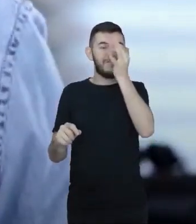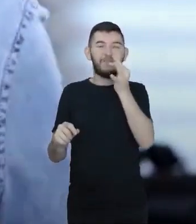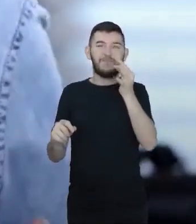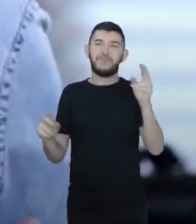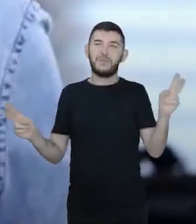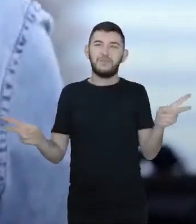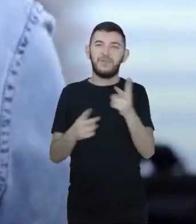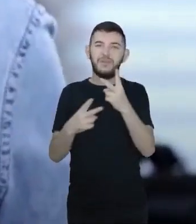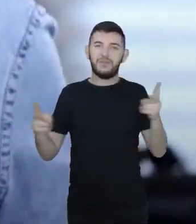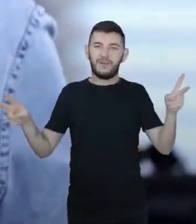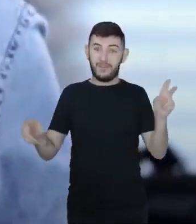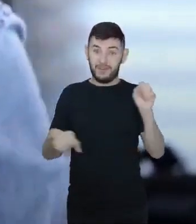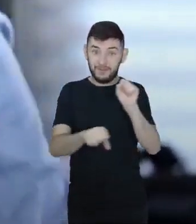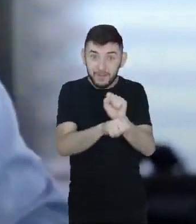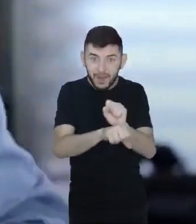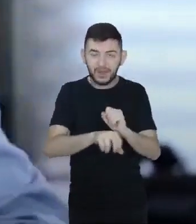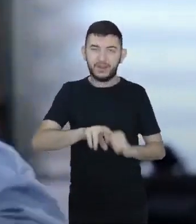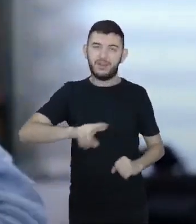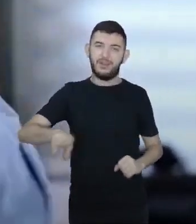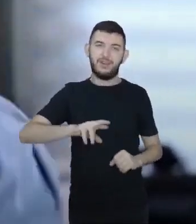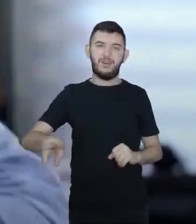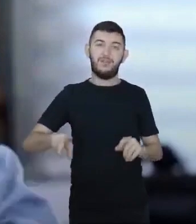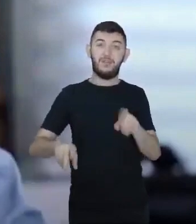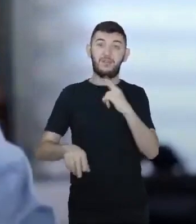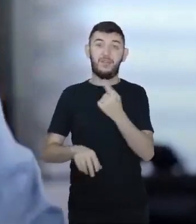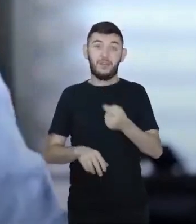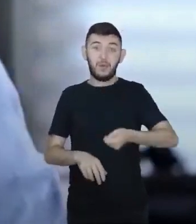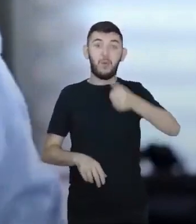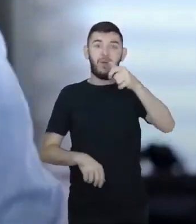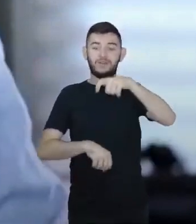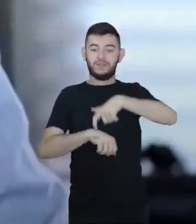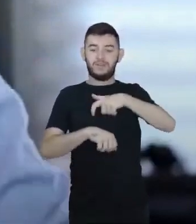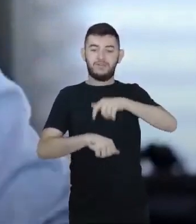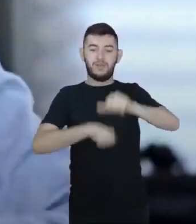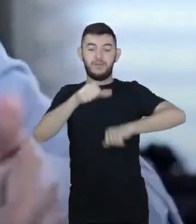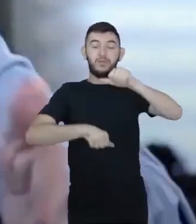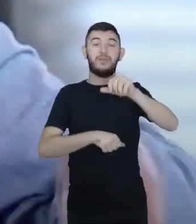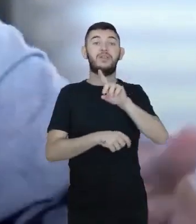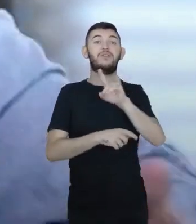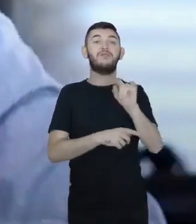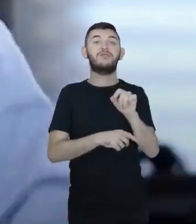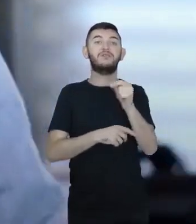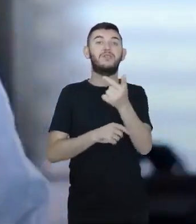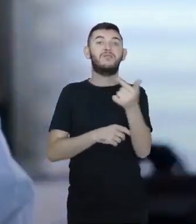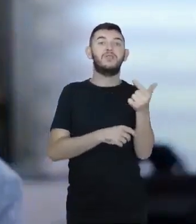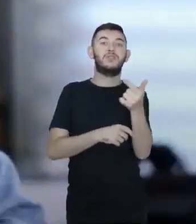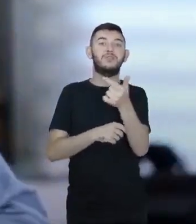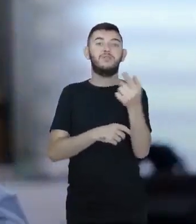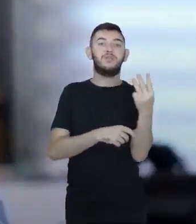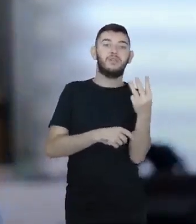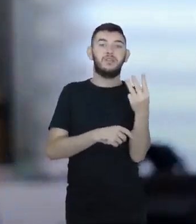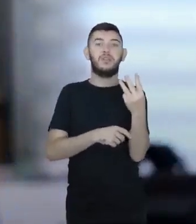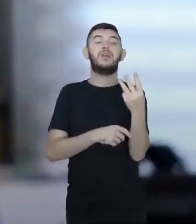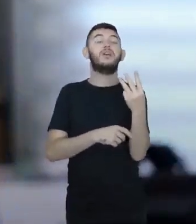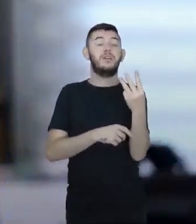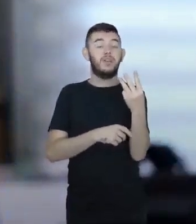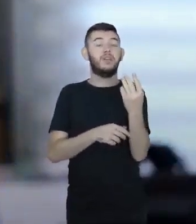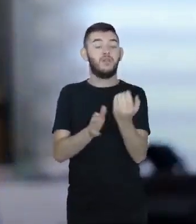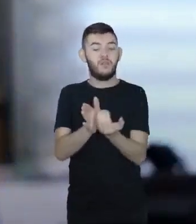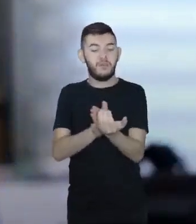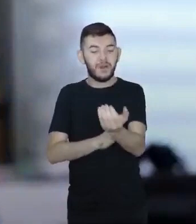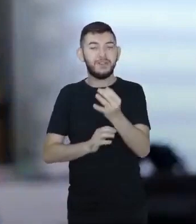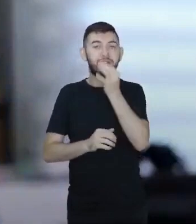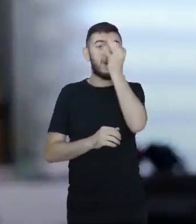no meio da primavera no dia 22 ao 23 começam Primavera e logo nove dias depois de começar